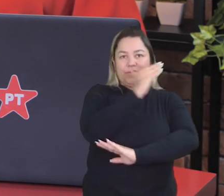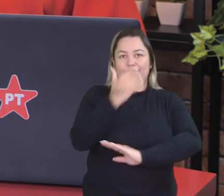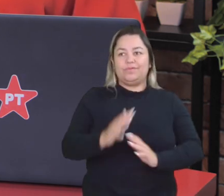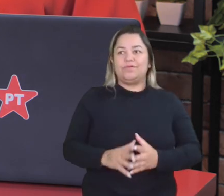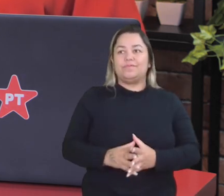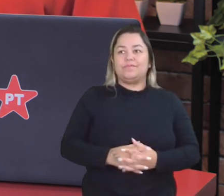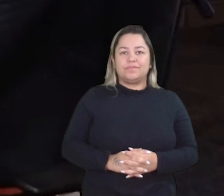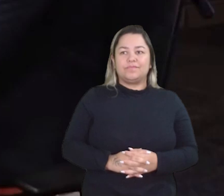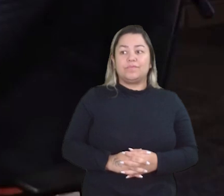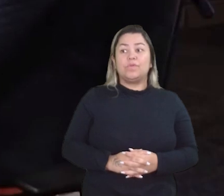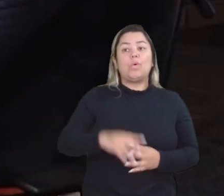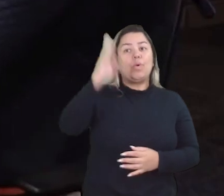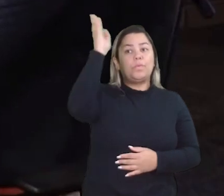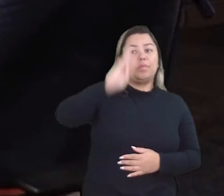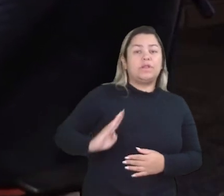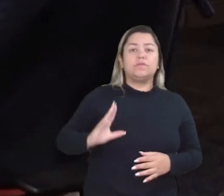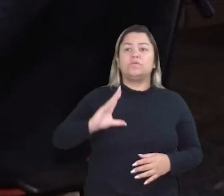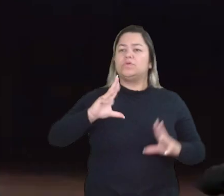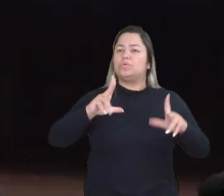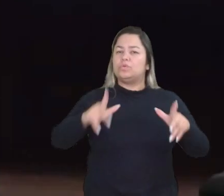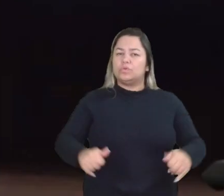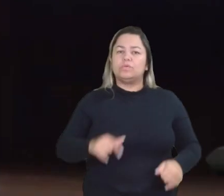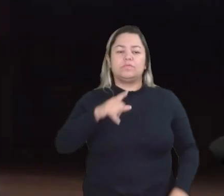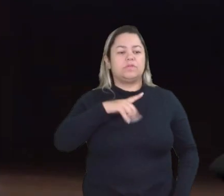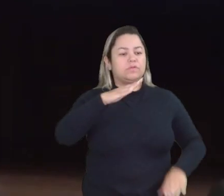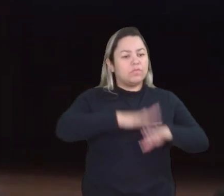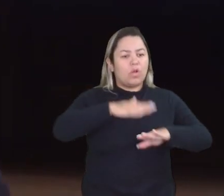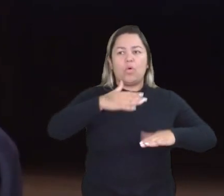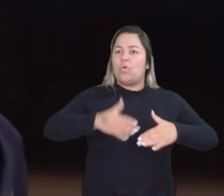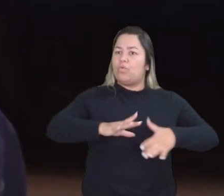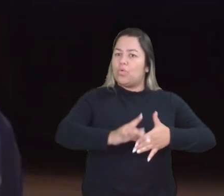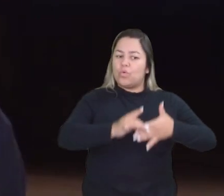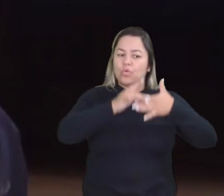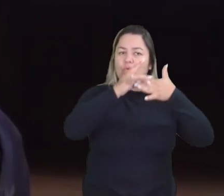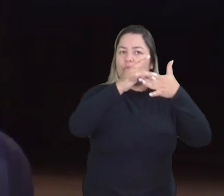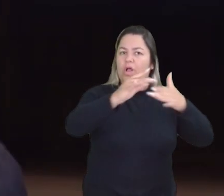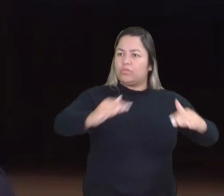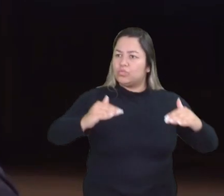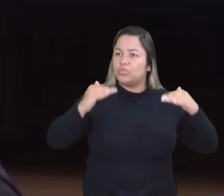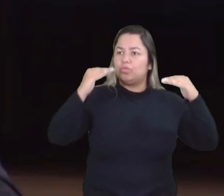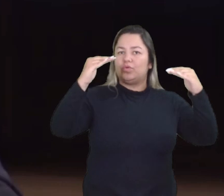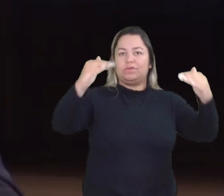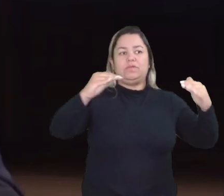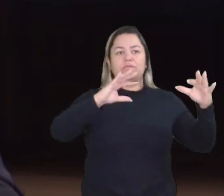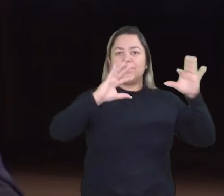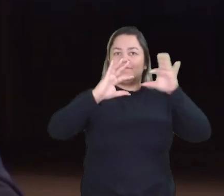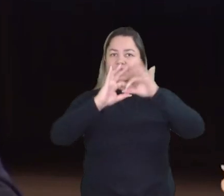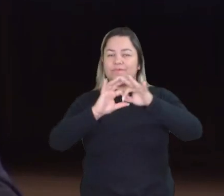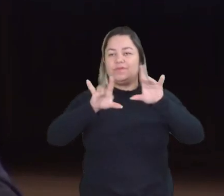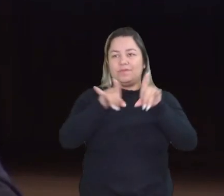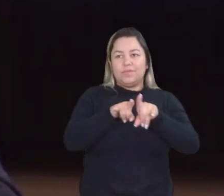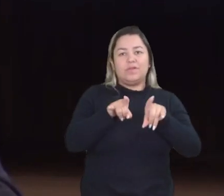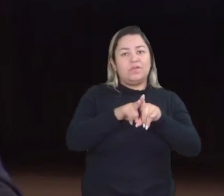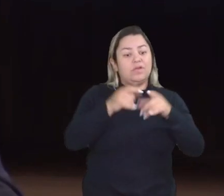do meio ambiente. O Brasil tem tudo para ser um dos protagonistas, um dos líderes. Vai para o pódio ali das Olimpíadas da